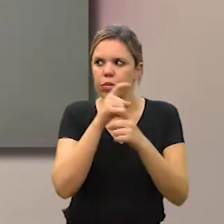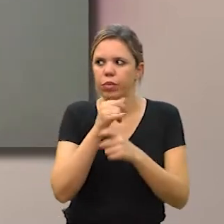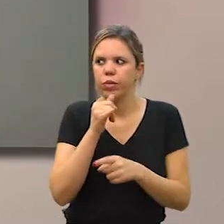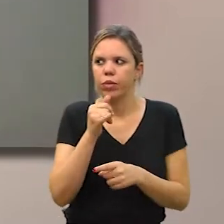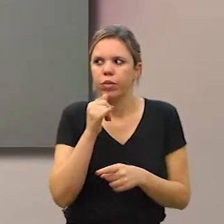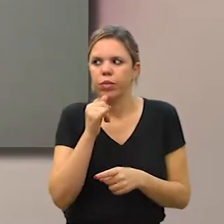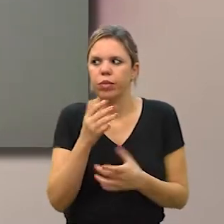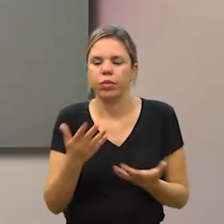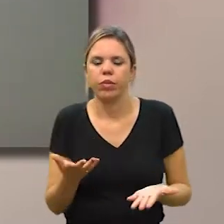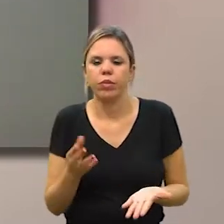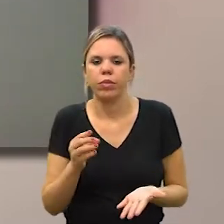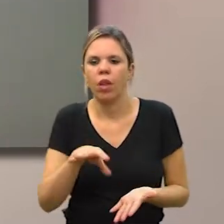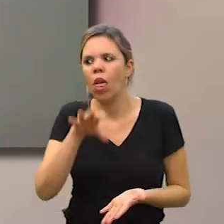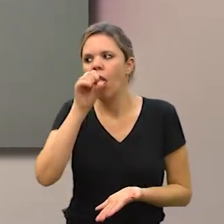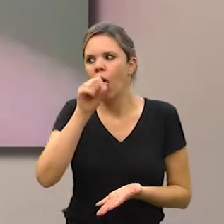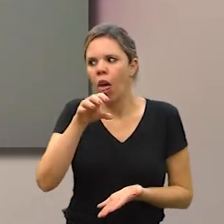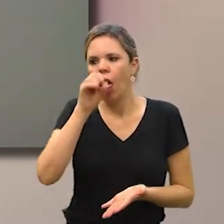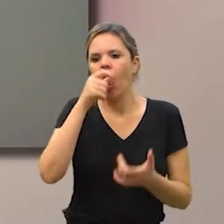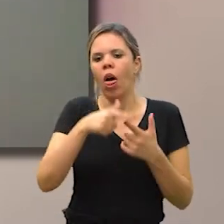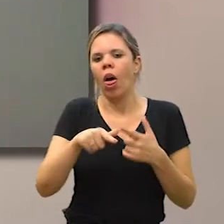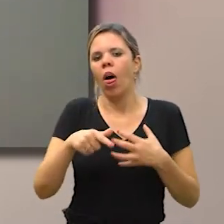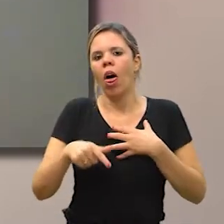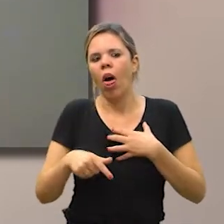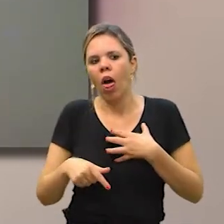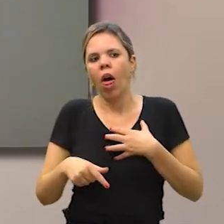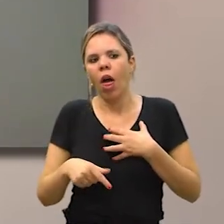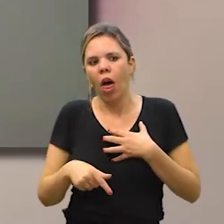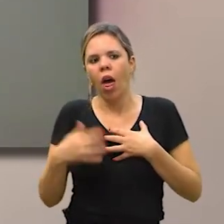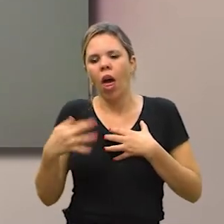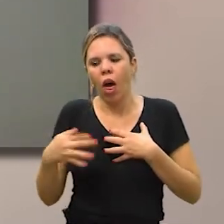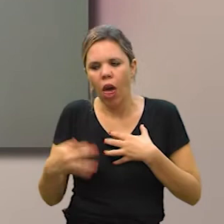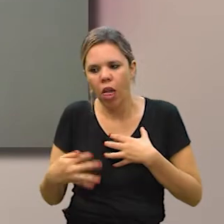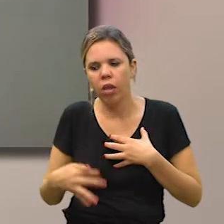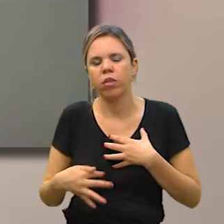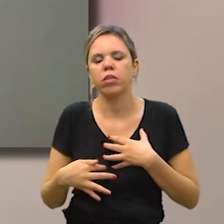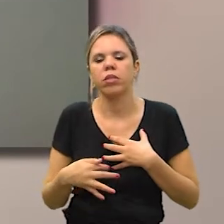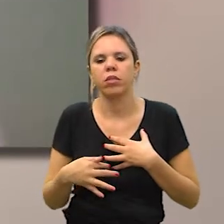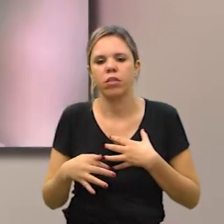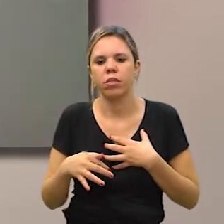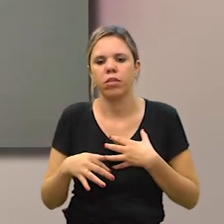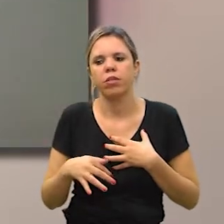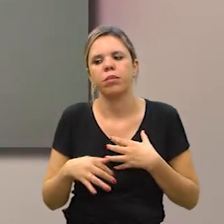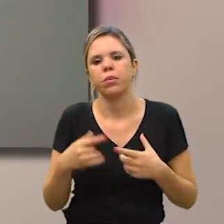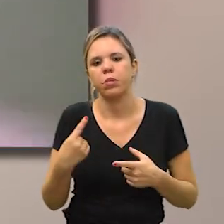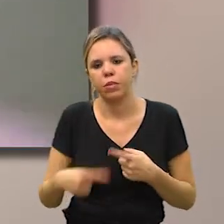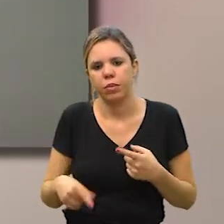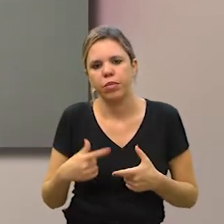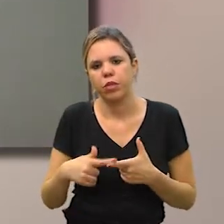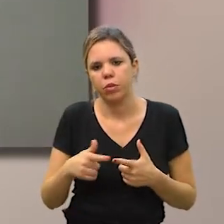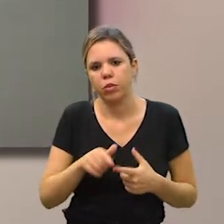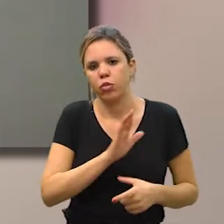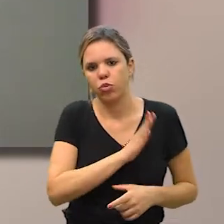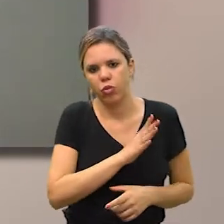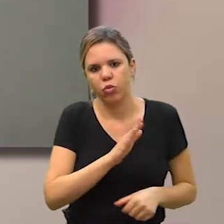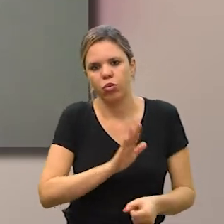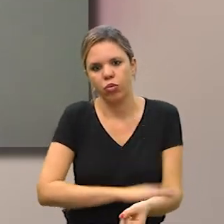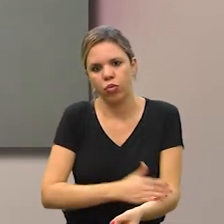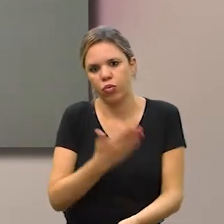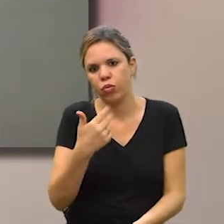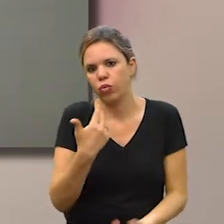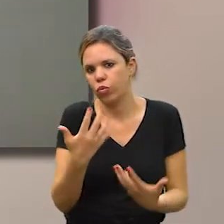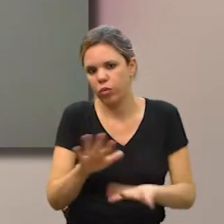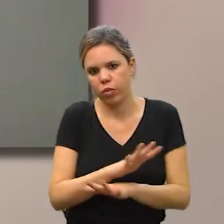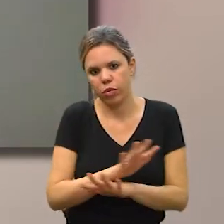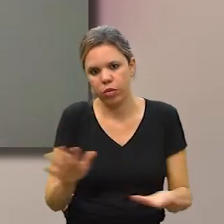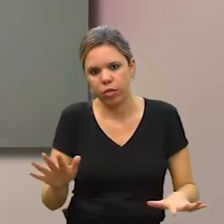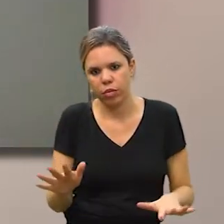complicações com o exemplo uma falta de ar uma dor no peito que já se refere a um comprometimento do coração pela pressão e